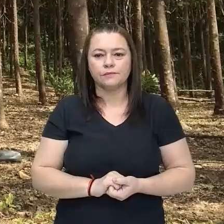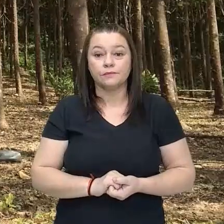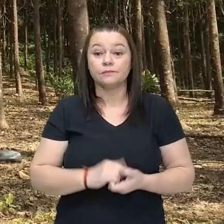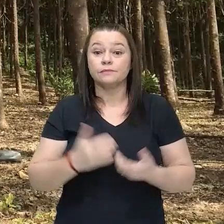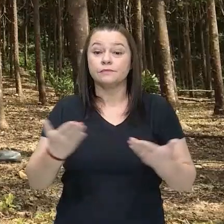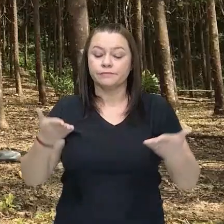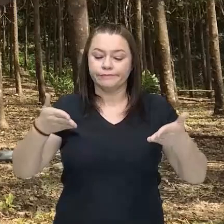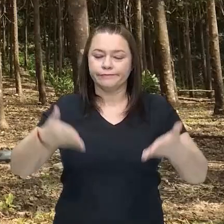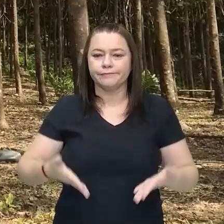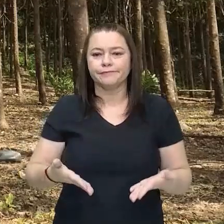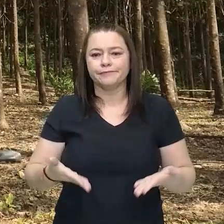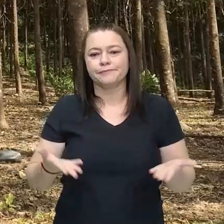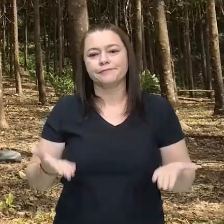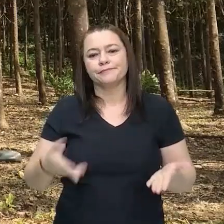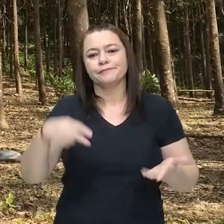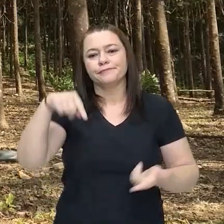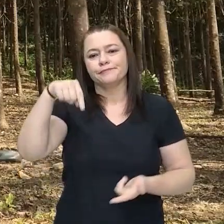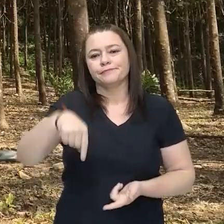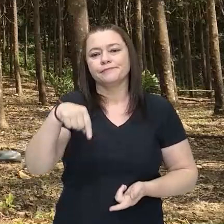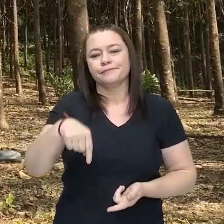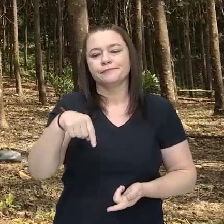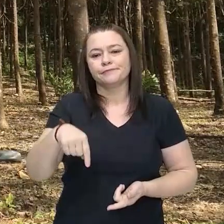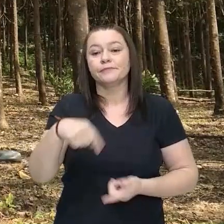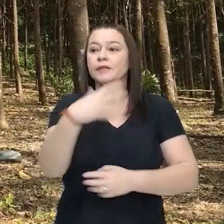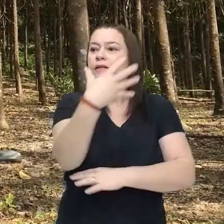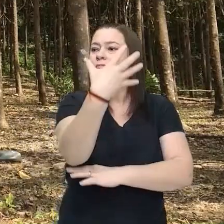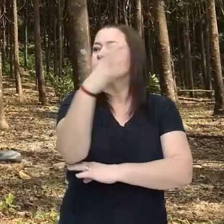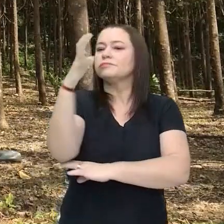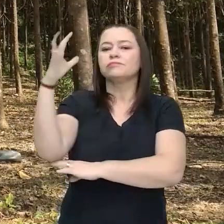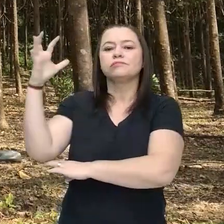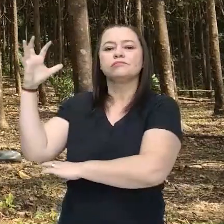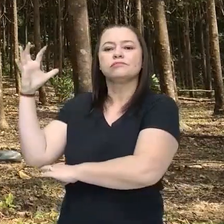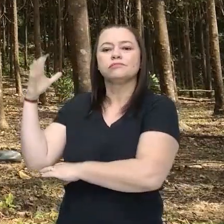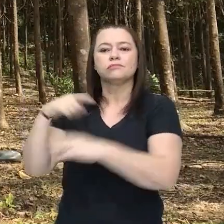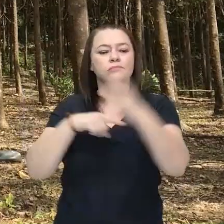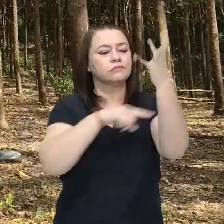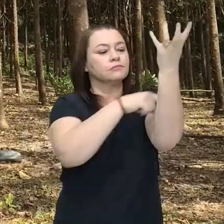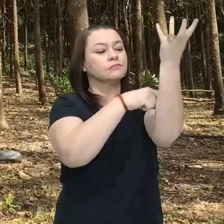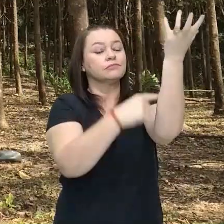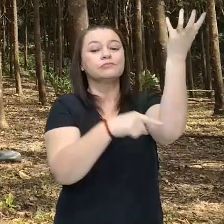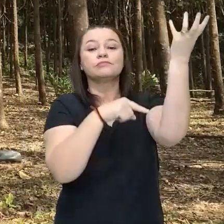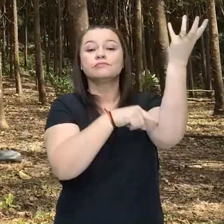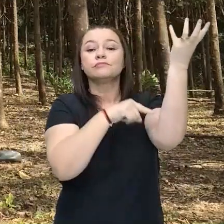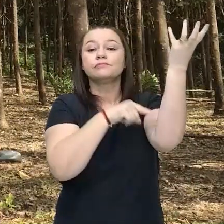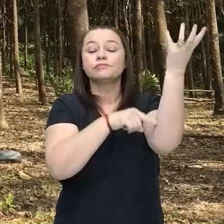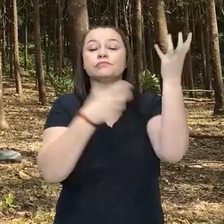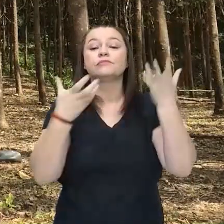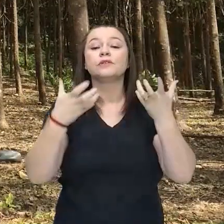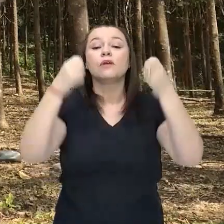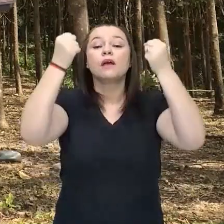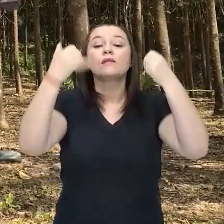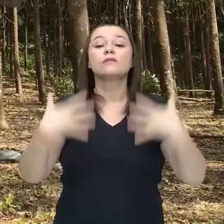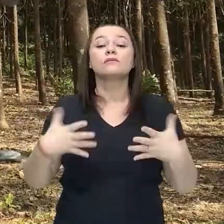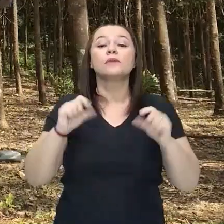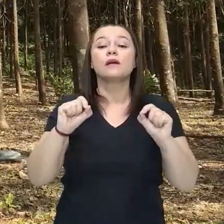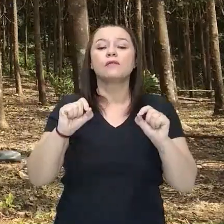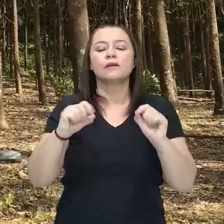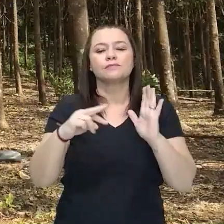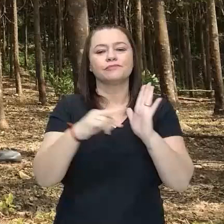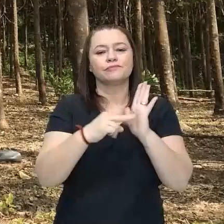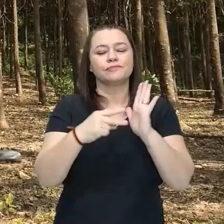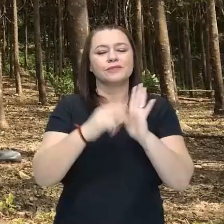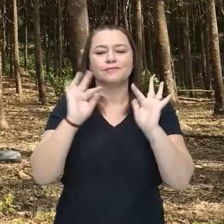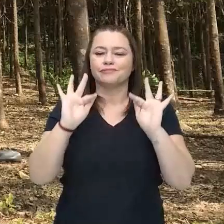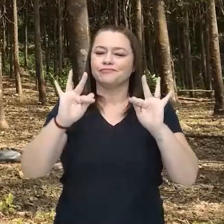E aqui nós estamos no meio de um seringal. O que nós vamos comentar agora é o que simboliza o fim do